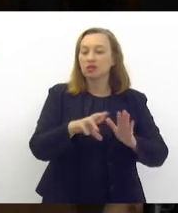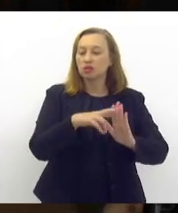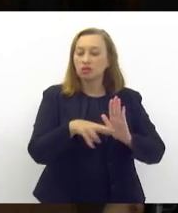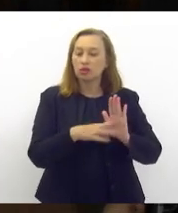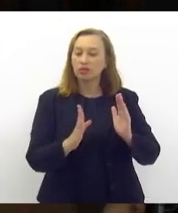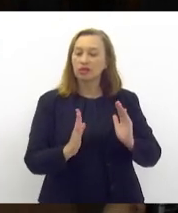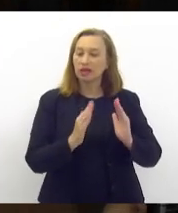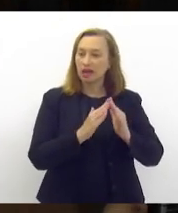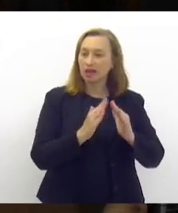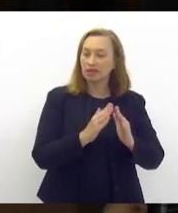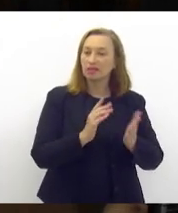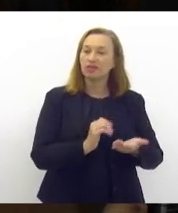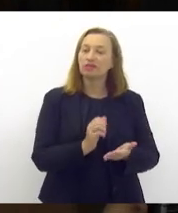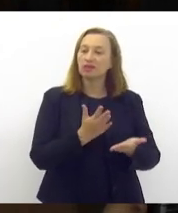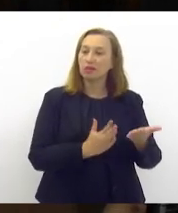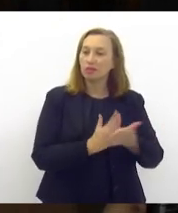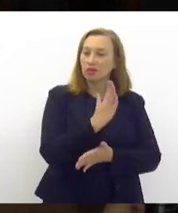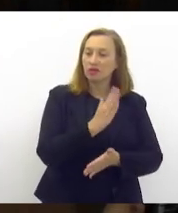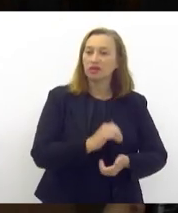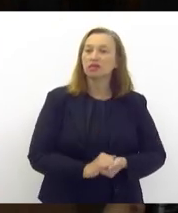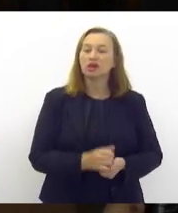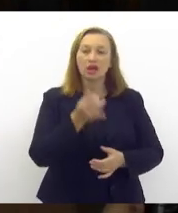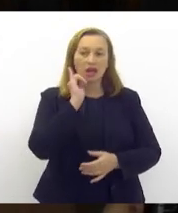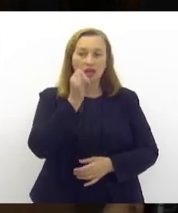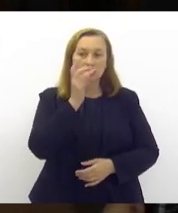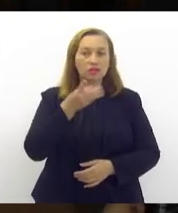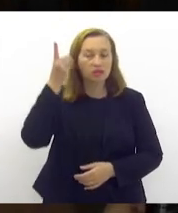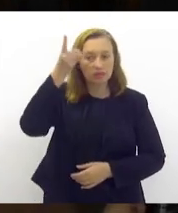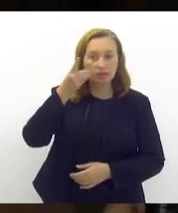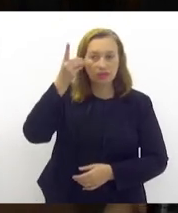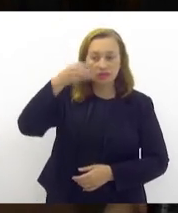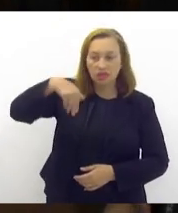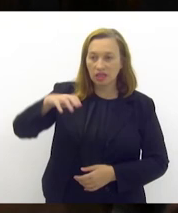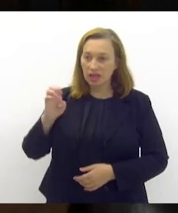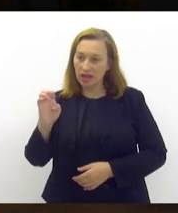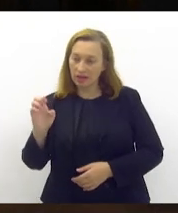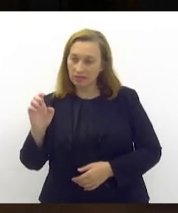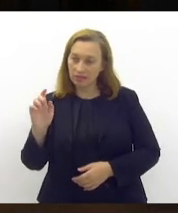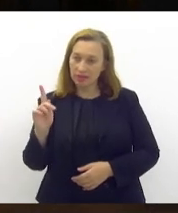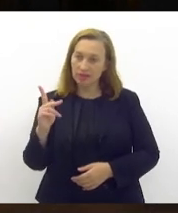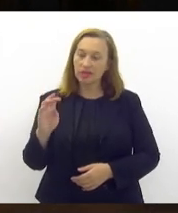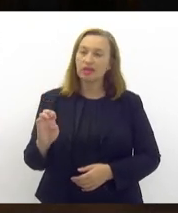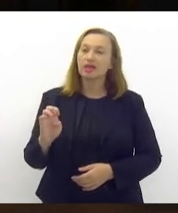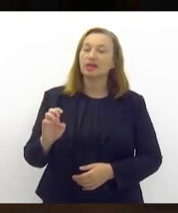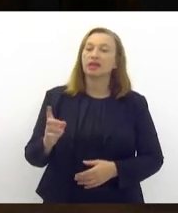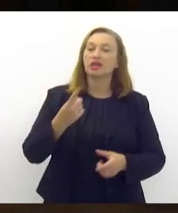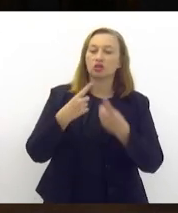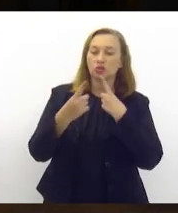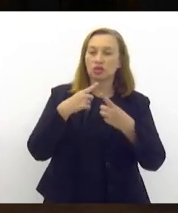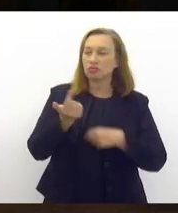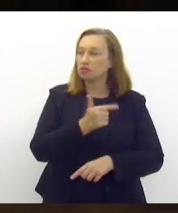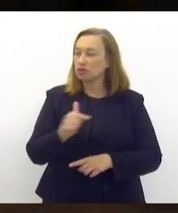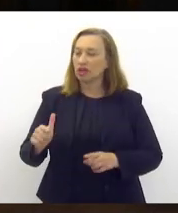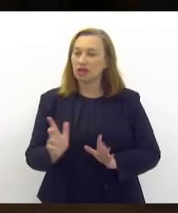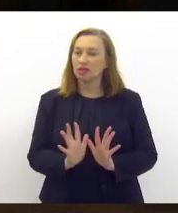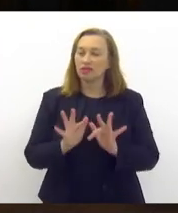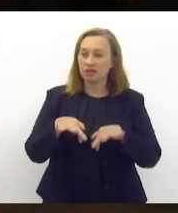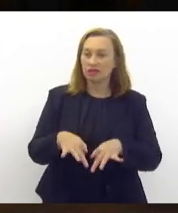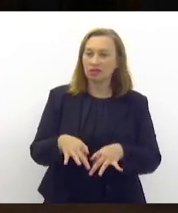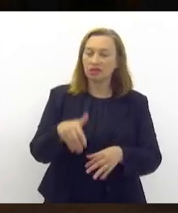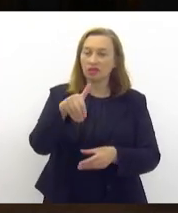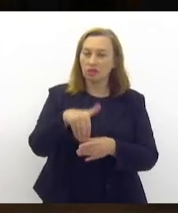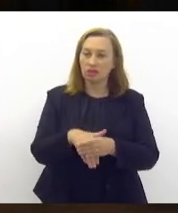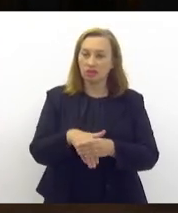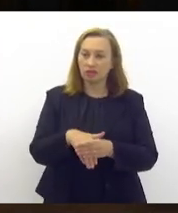Internas e Proposições Externas, favorável, relator deputado Guilherme De Laroli. Em discussão, não havendo quem queira discutir,